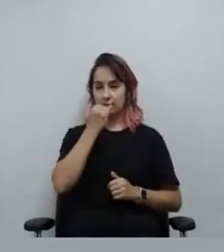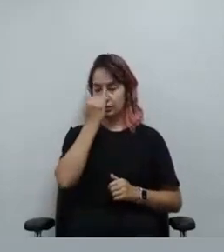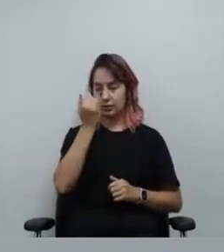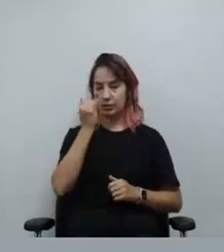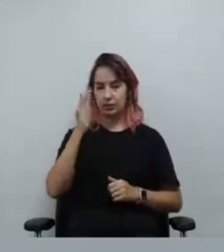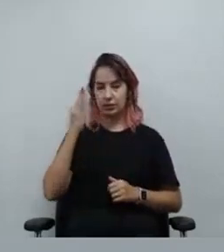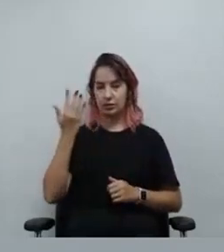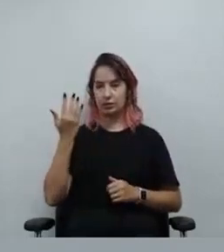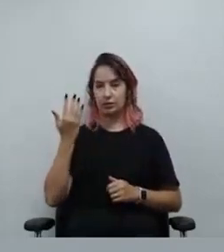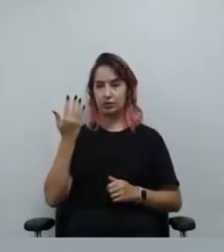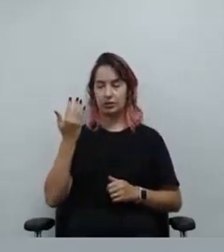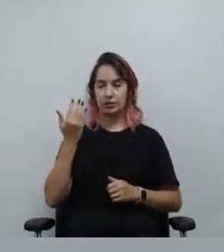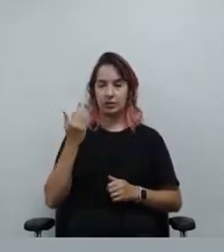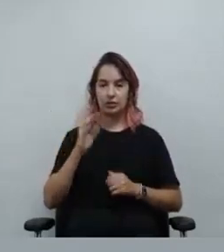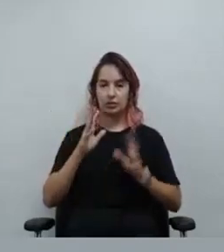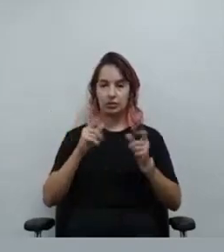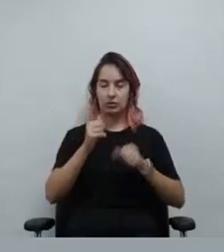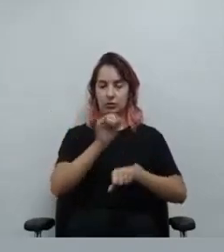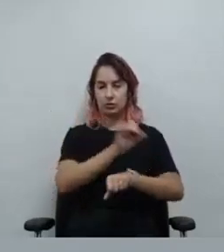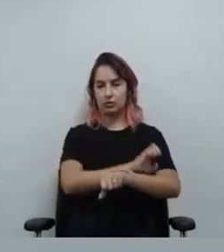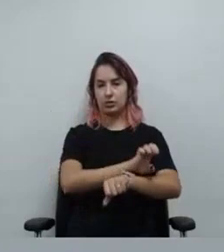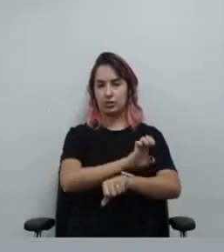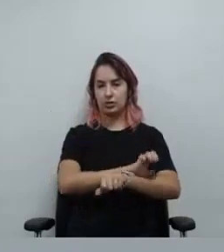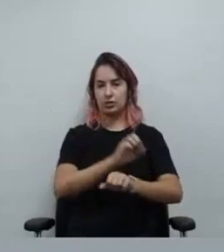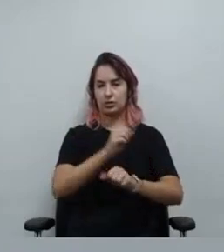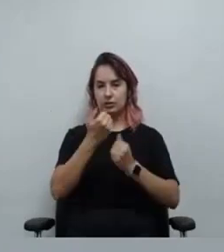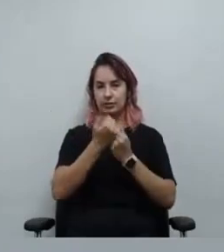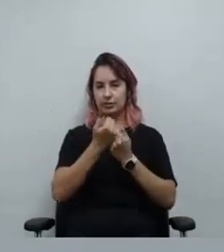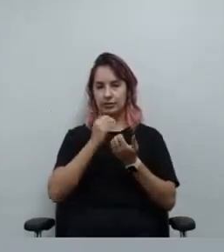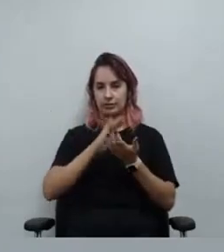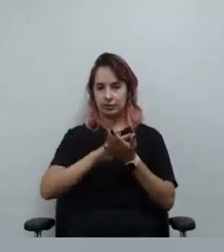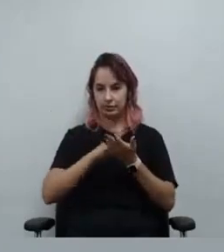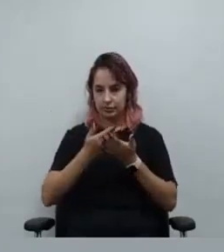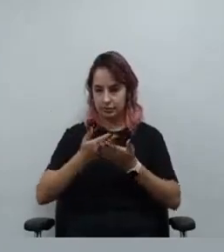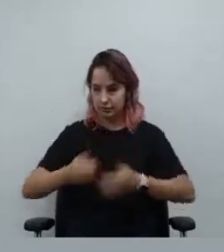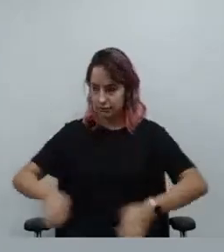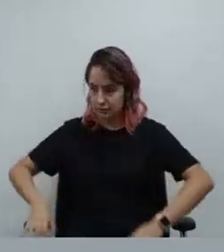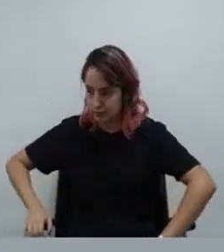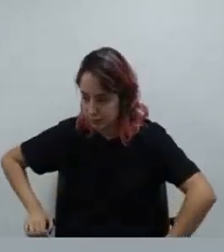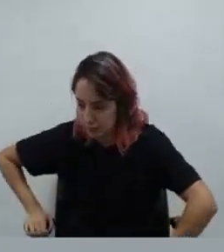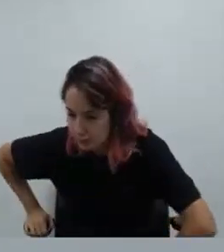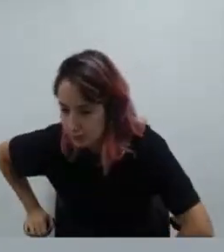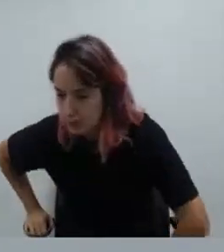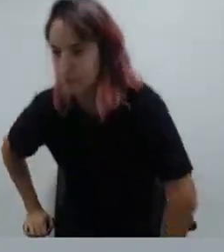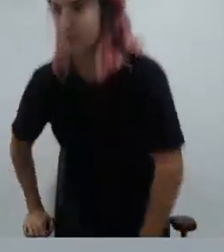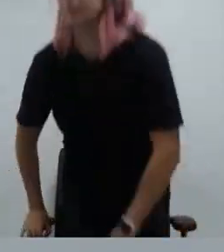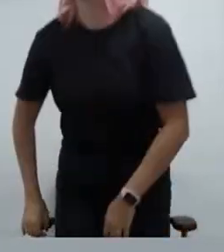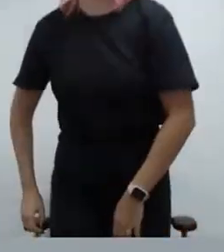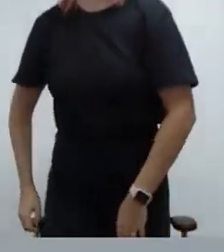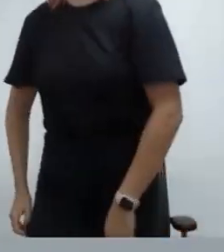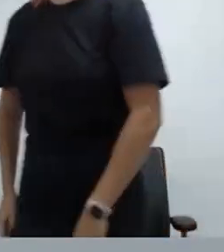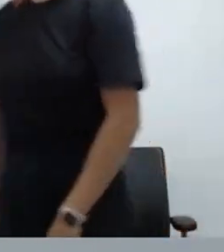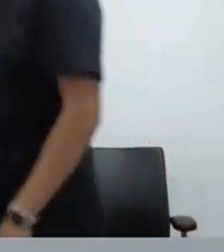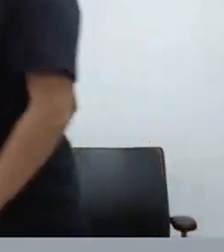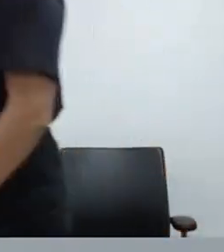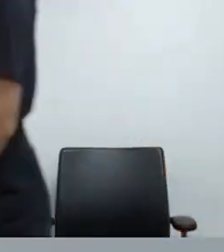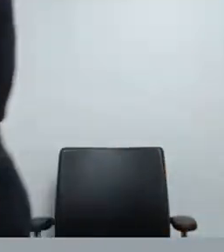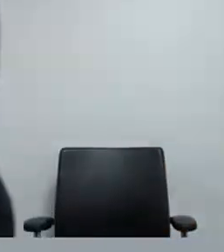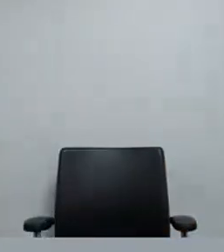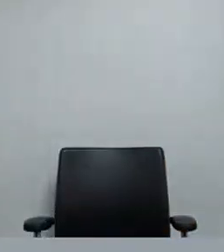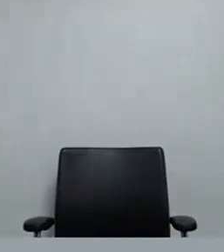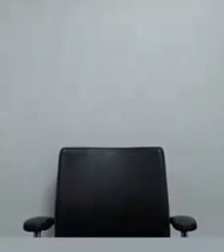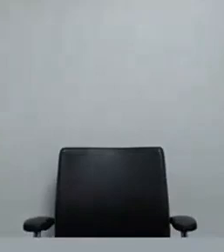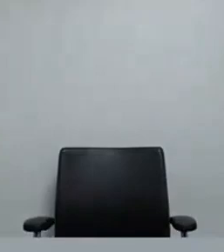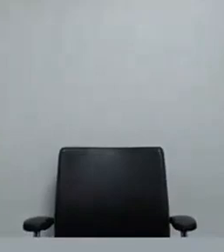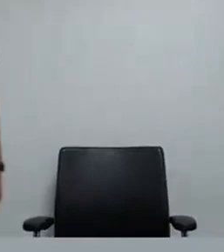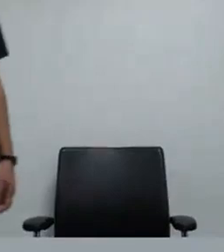atinge diretamente os estagiários e estagiárias, que são ainda as pontas mais frágeis, né, de toda essa cadeia. São pessoas absolutamente